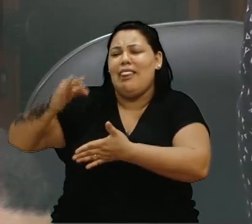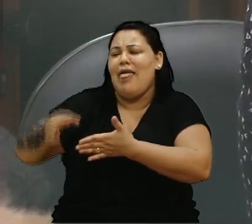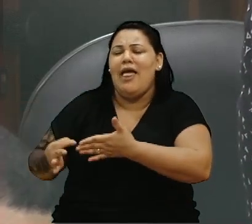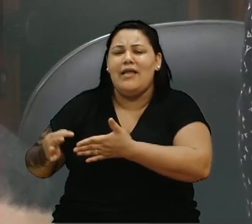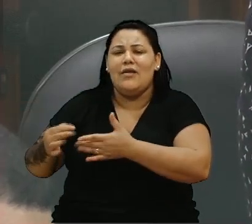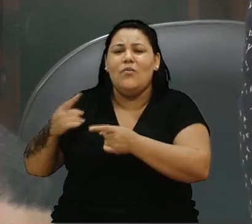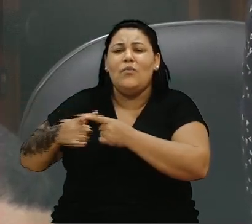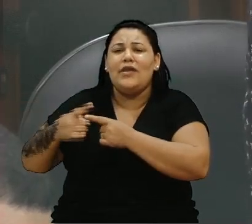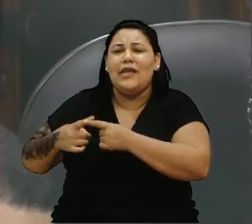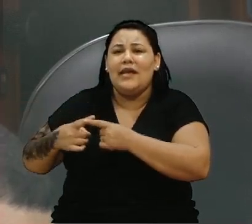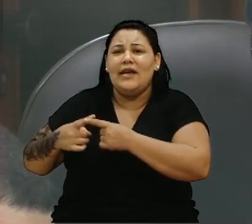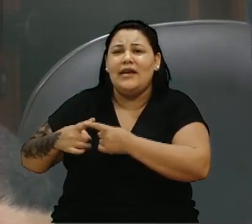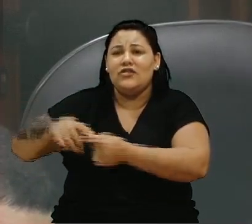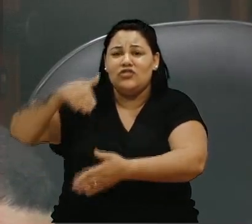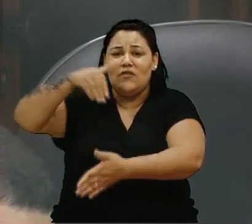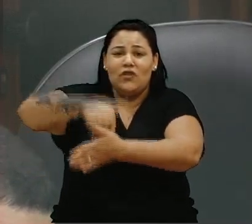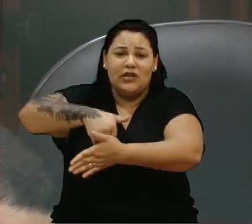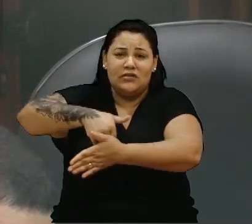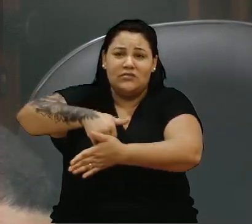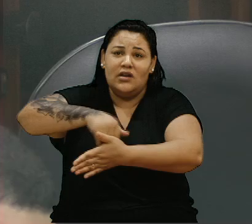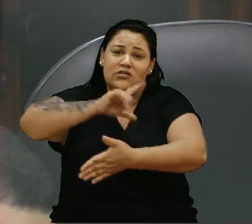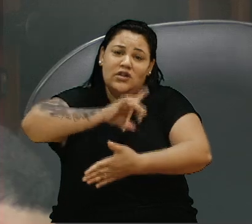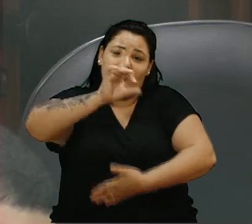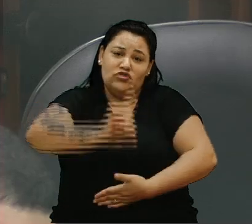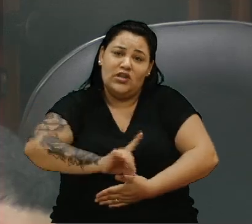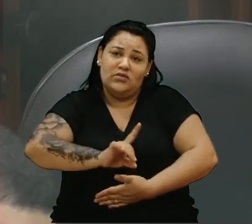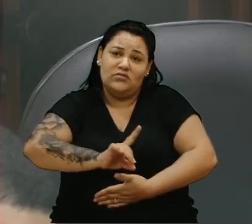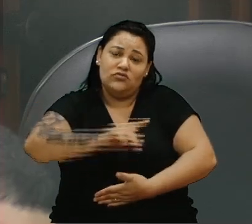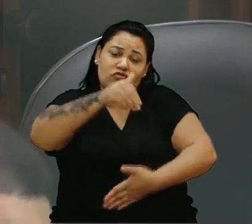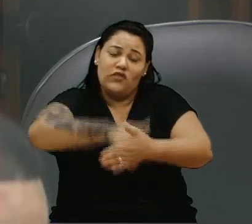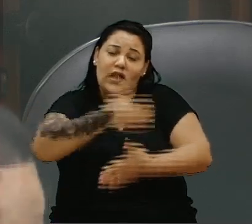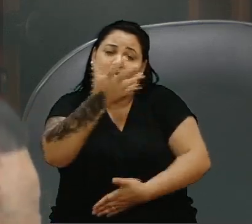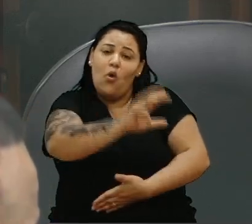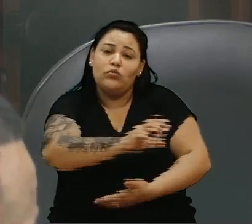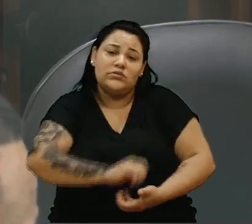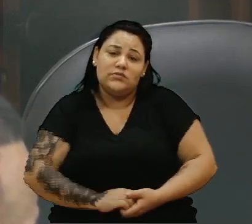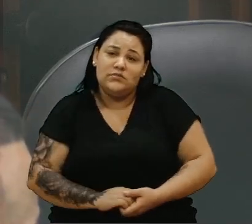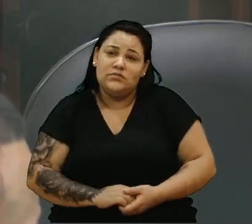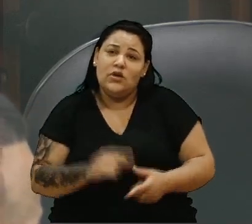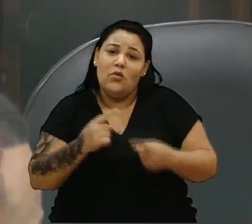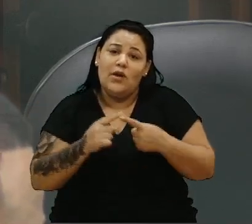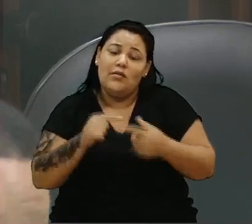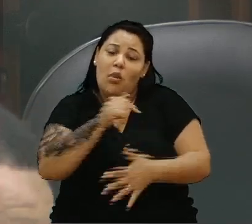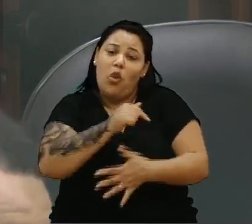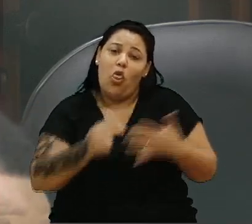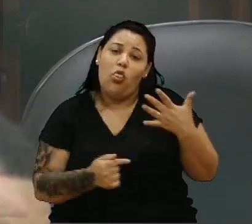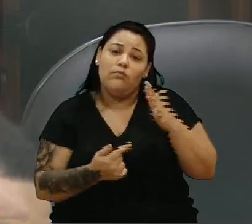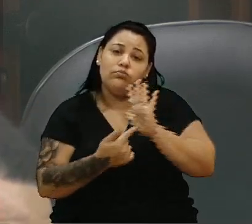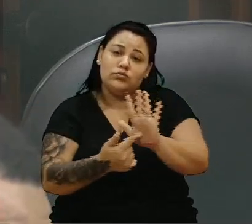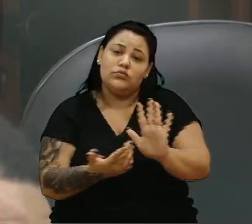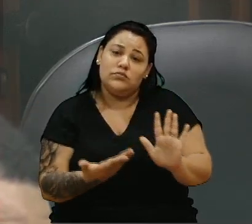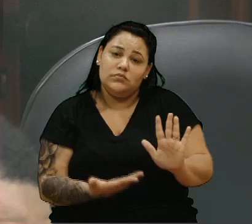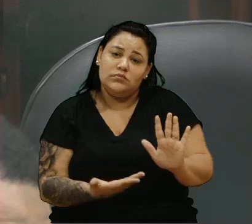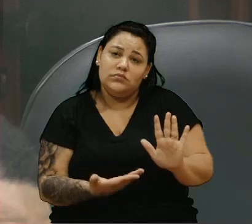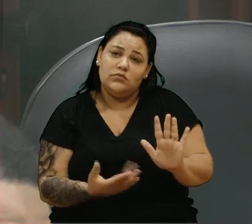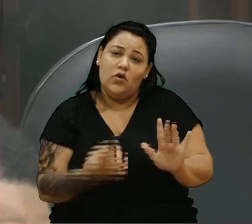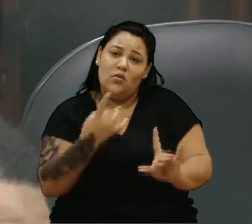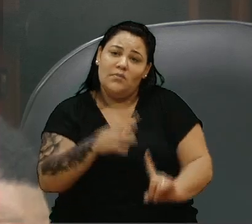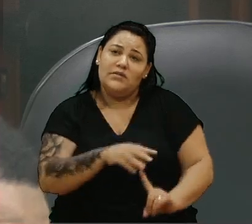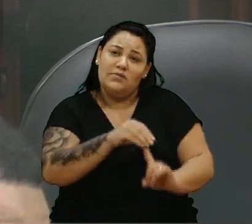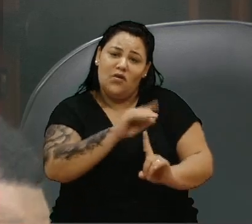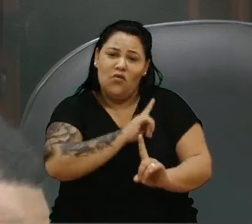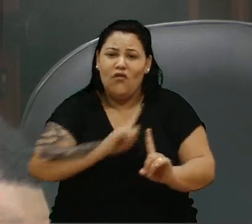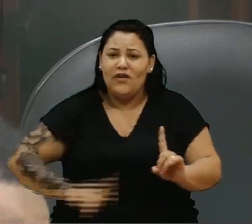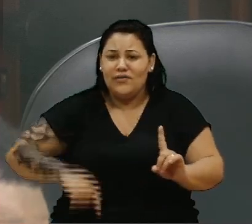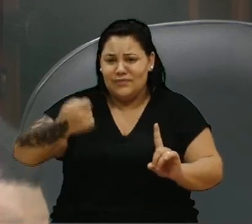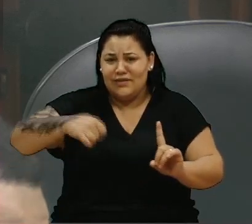estamos votando, nós temos o direito de votar contra. Por todos os elementos apresentados aqui. Um fundamental, o governo teria que